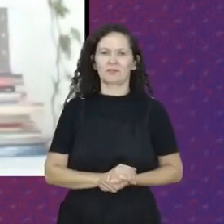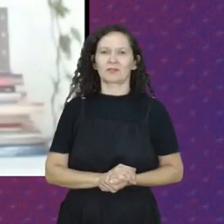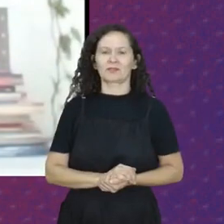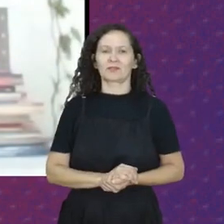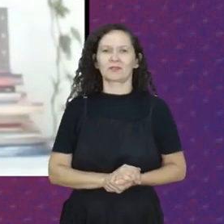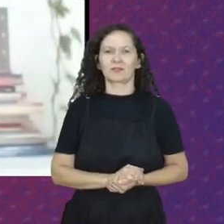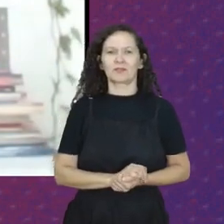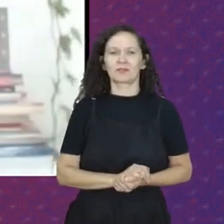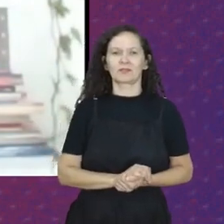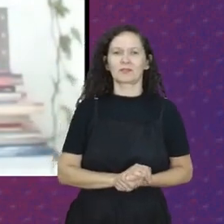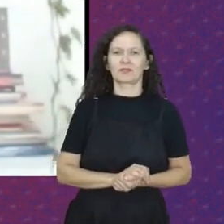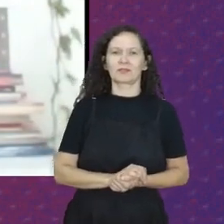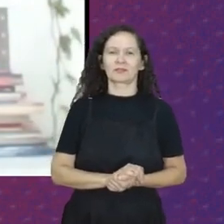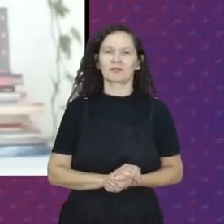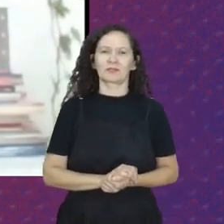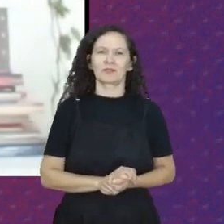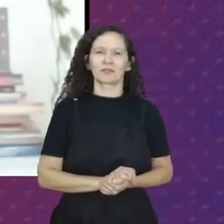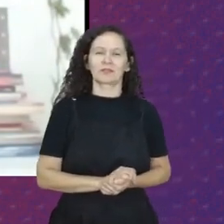Essa